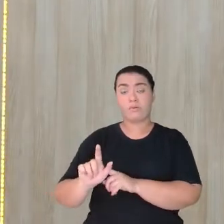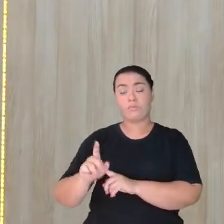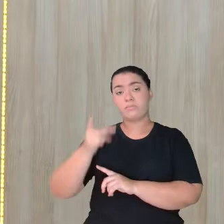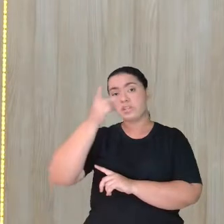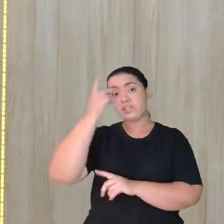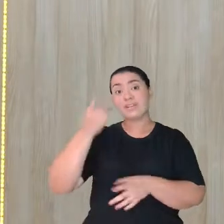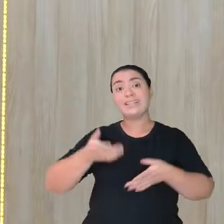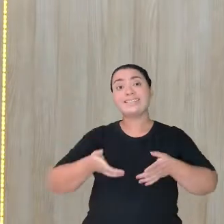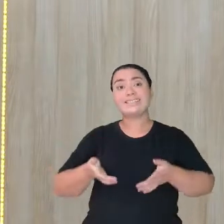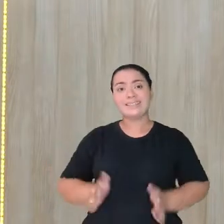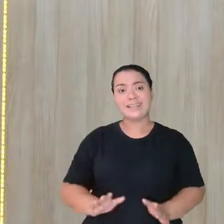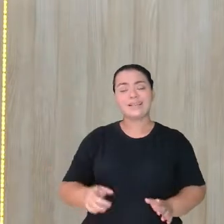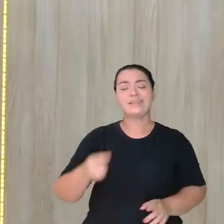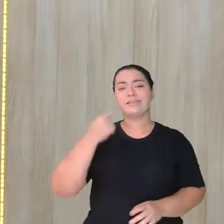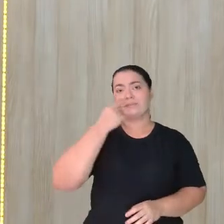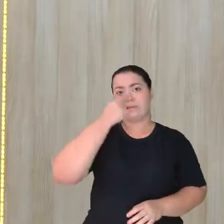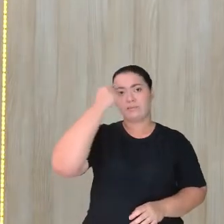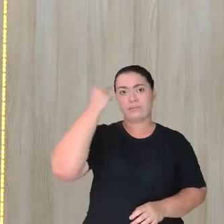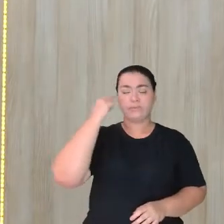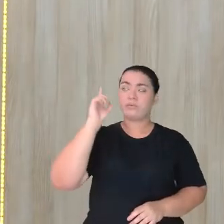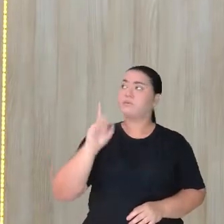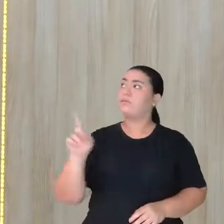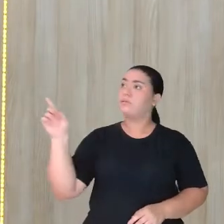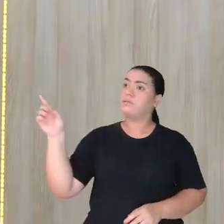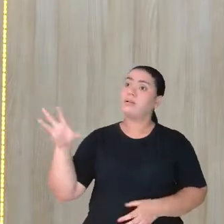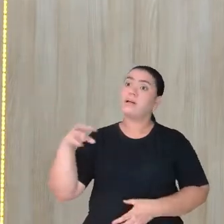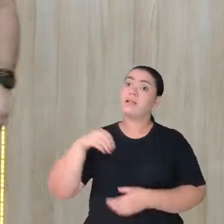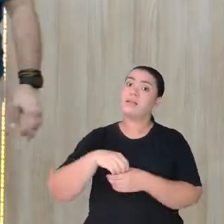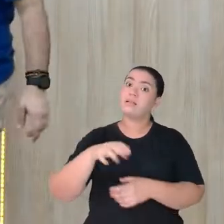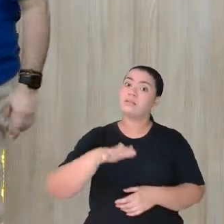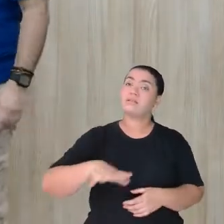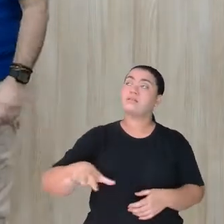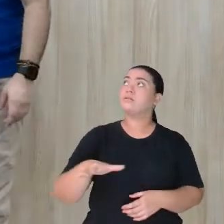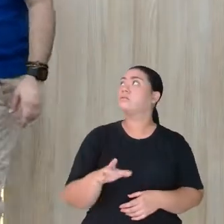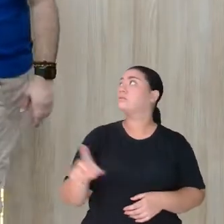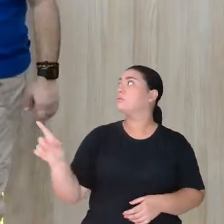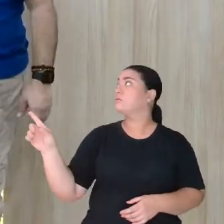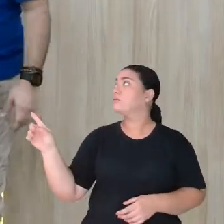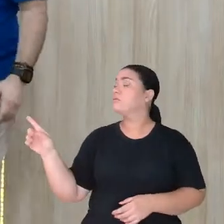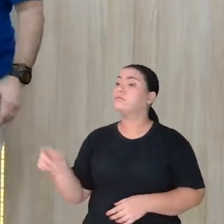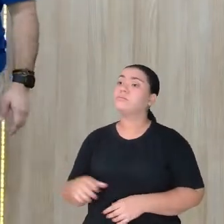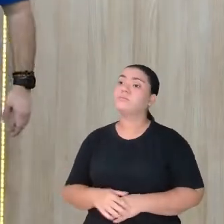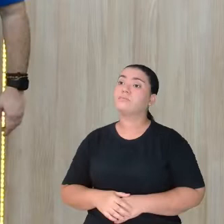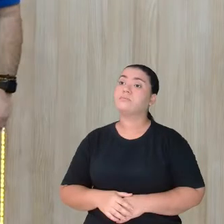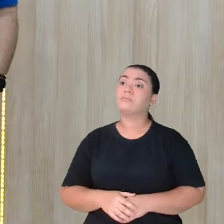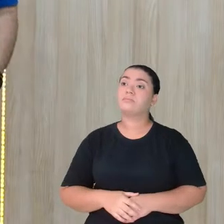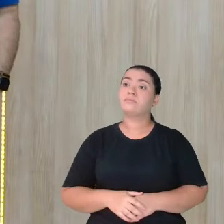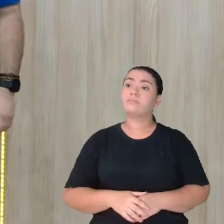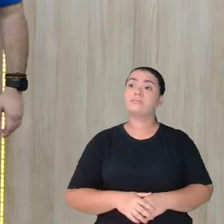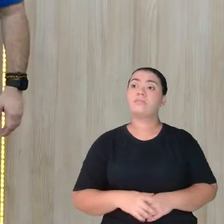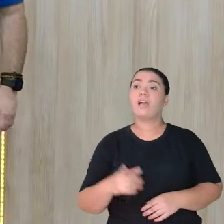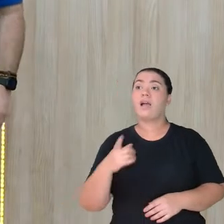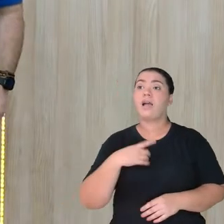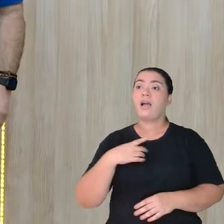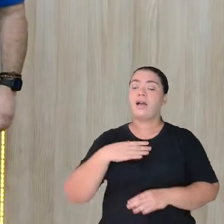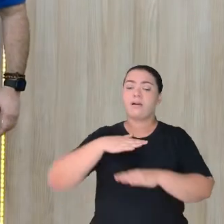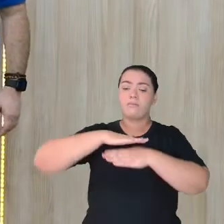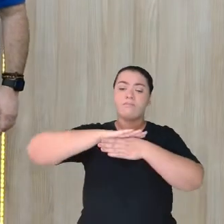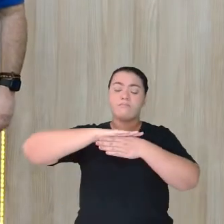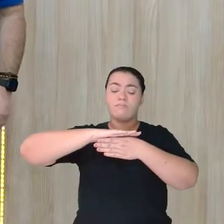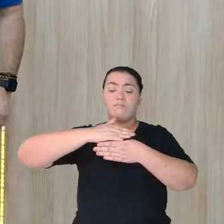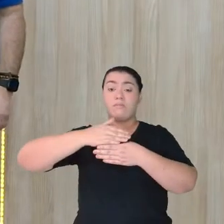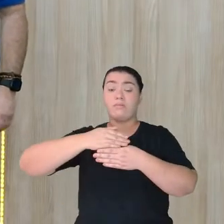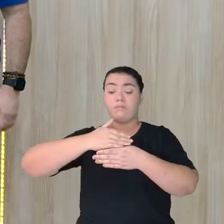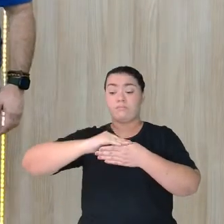Mongólia, certo? Nessa região aqui. Então veja, aqui a gente tem Ó, veja, ela fazendo fronteira com a